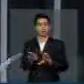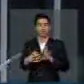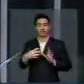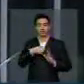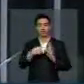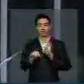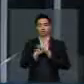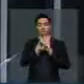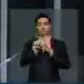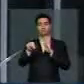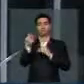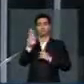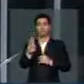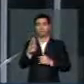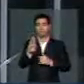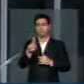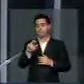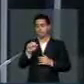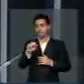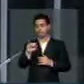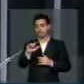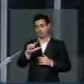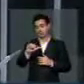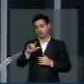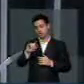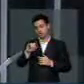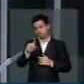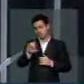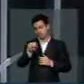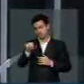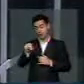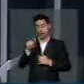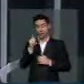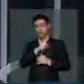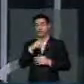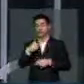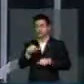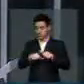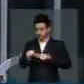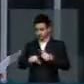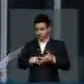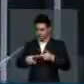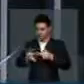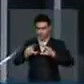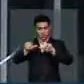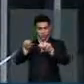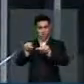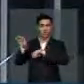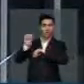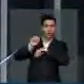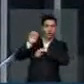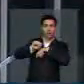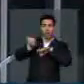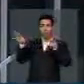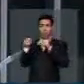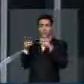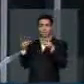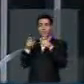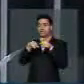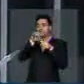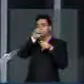brasilidade na transformação de tudo que ele captou com os olhos com os ouvidos o